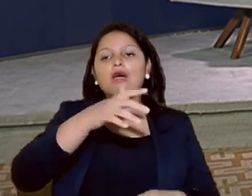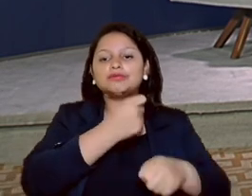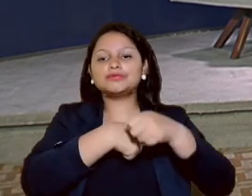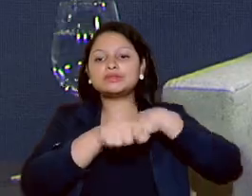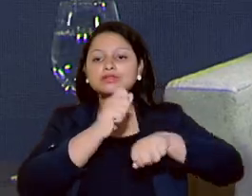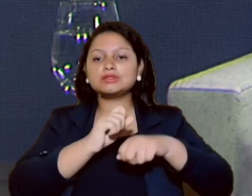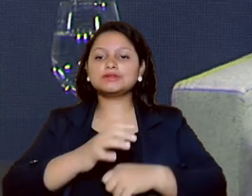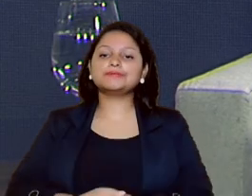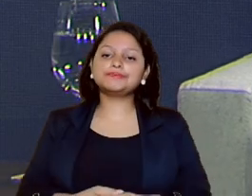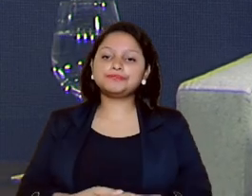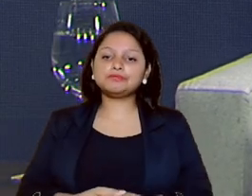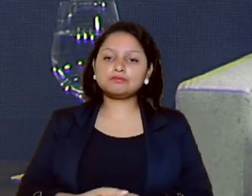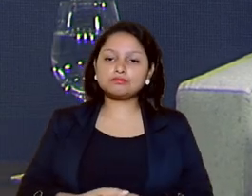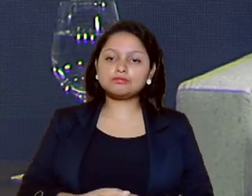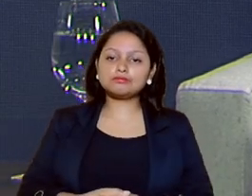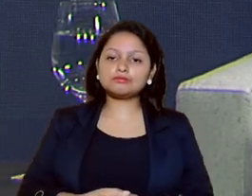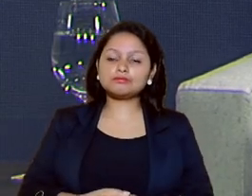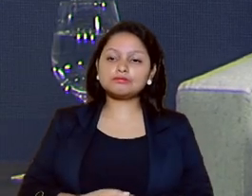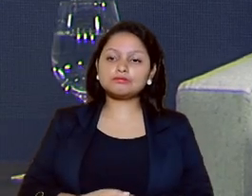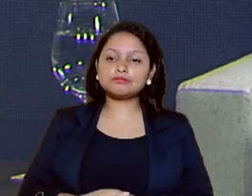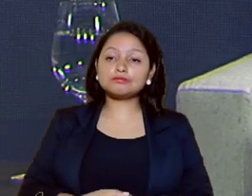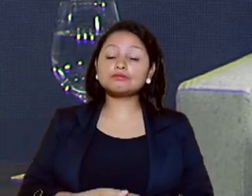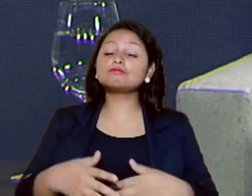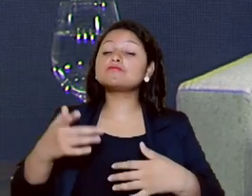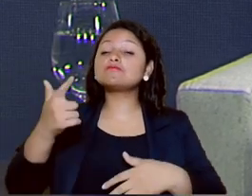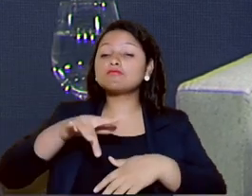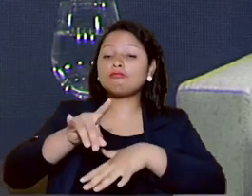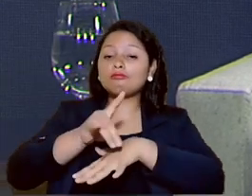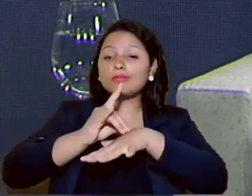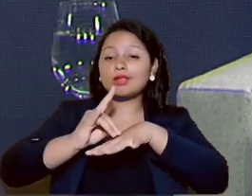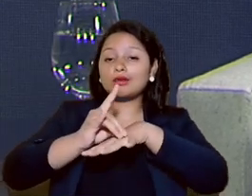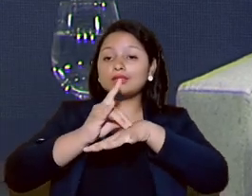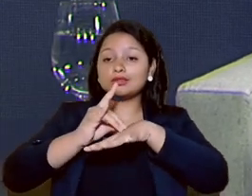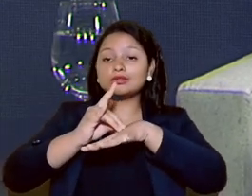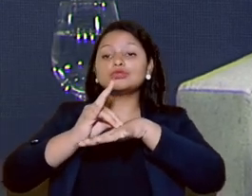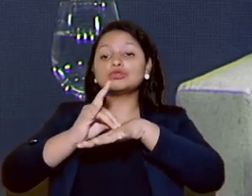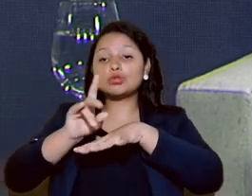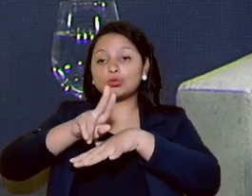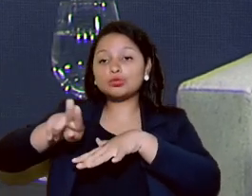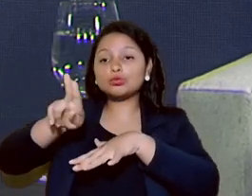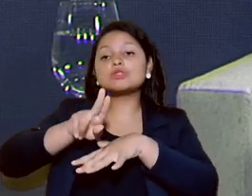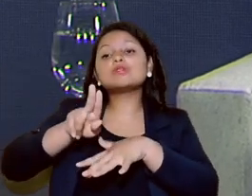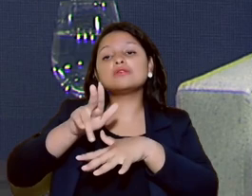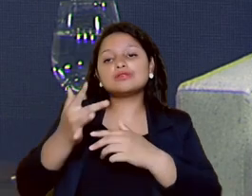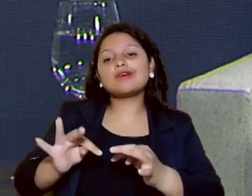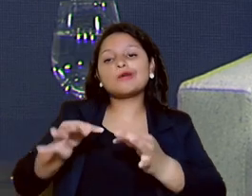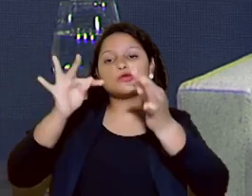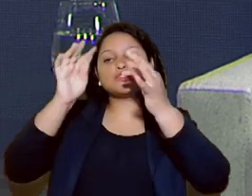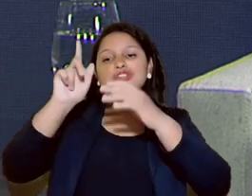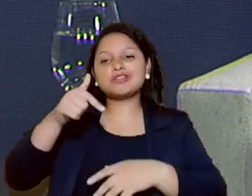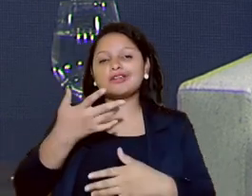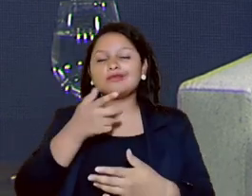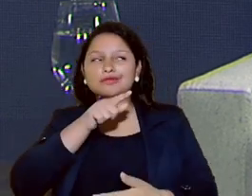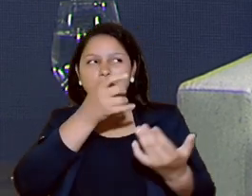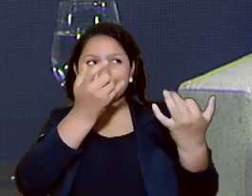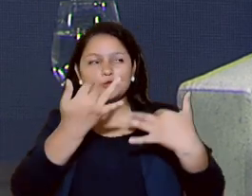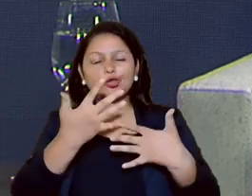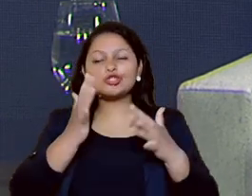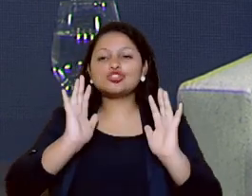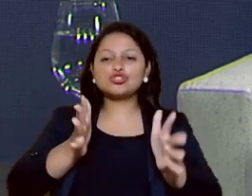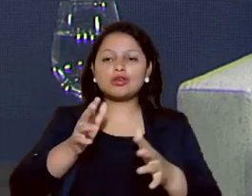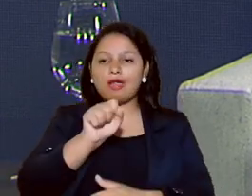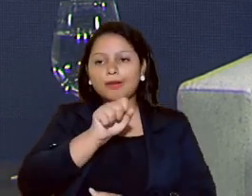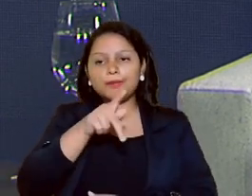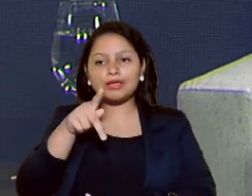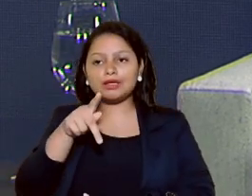um outro ponto aqui a digitalização levou todo mundo a consumir essa nova doutrina tecnológica que você acabou de citando que são as apis